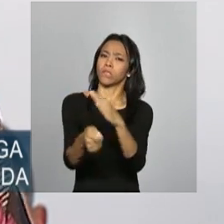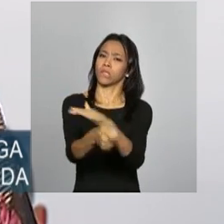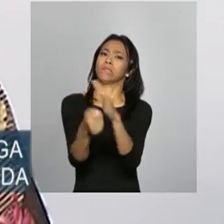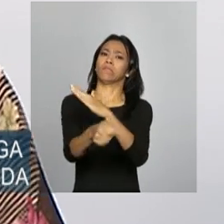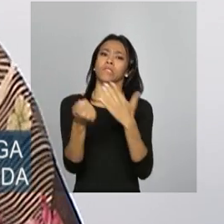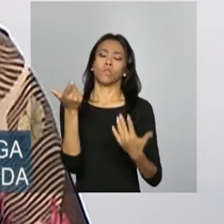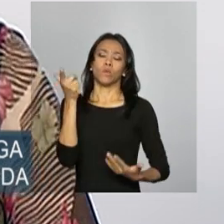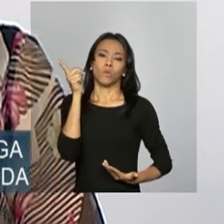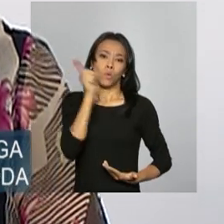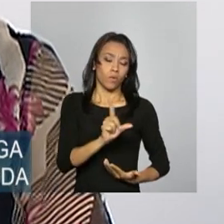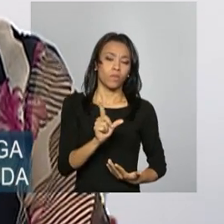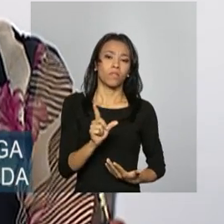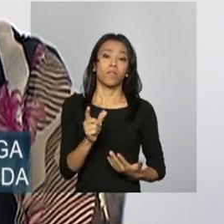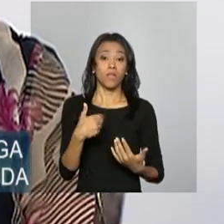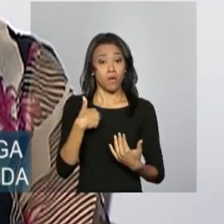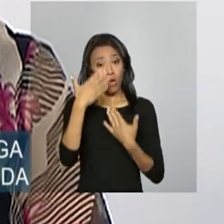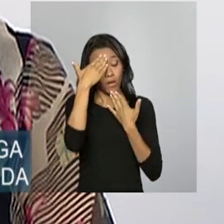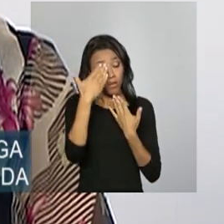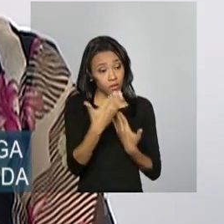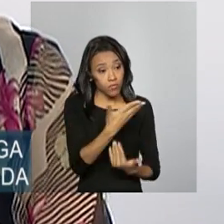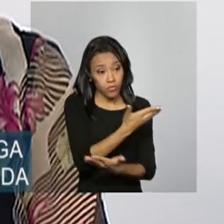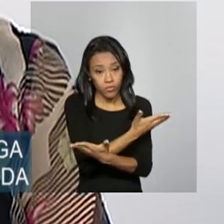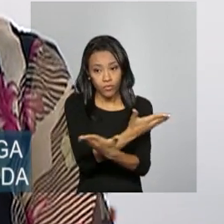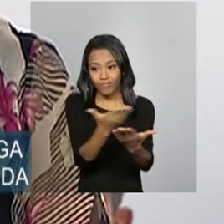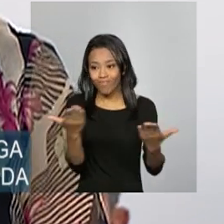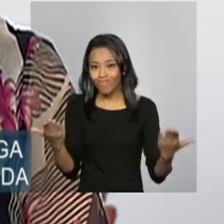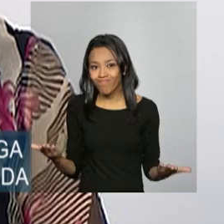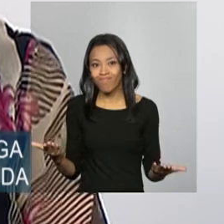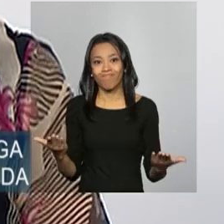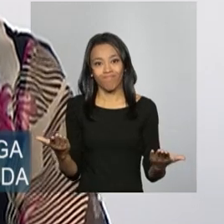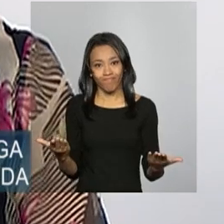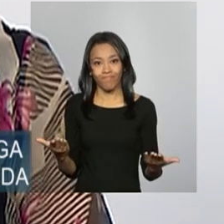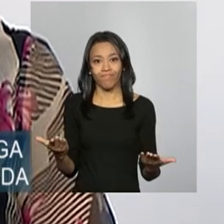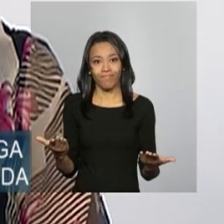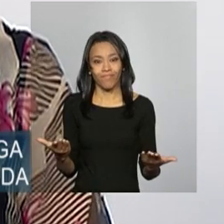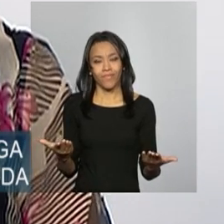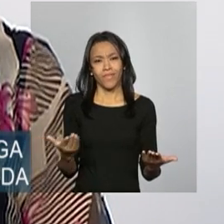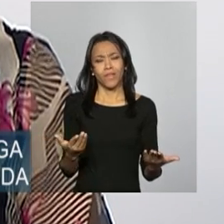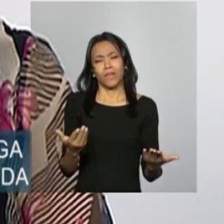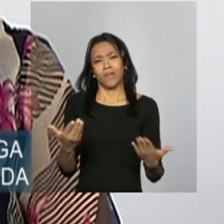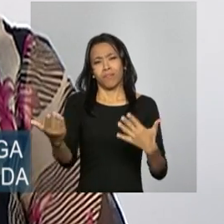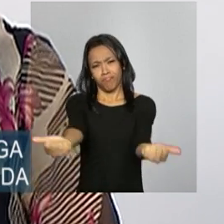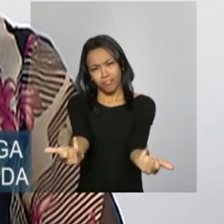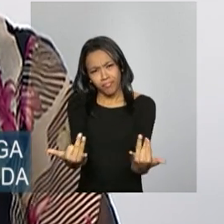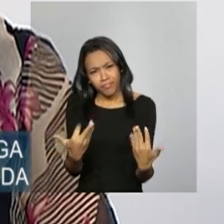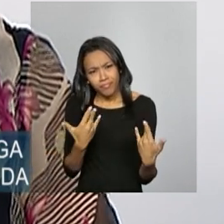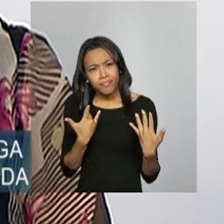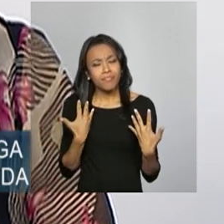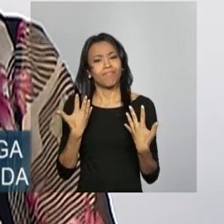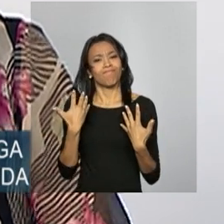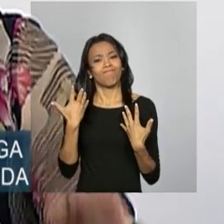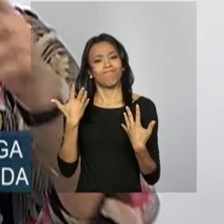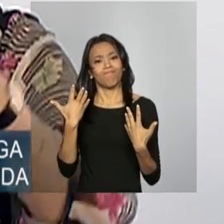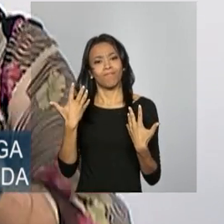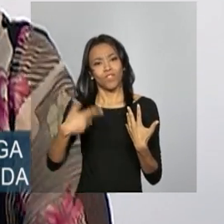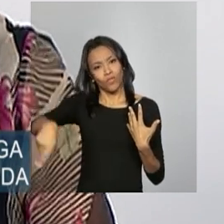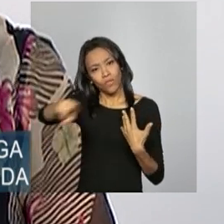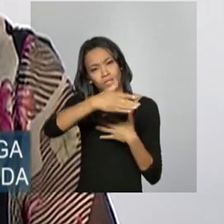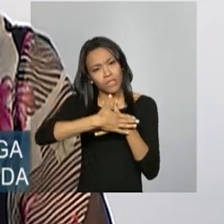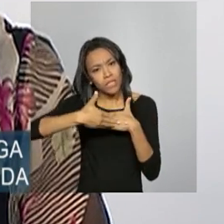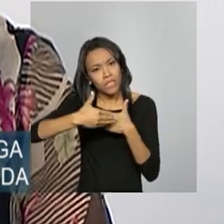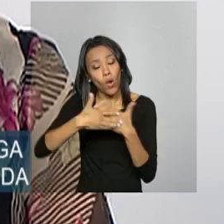e agradeço imensamente toda aquela solidariedade e generosidade de